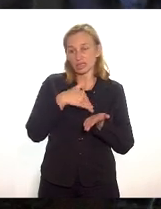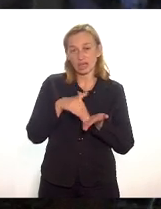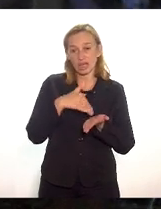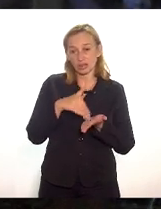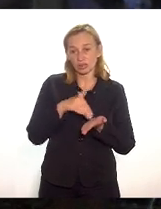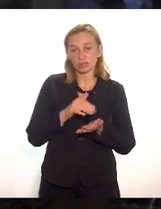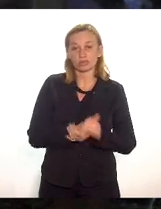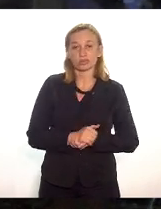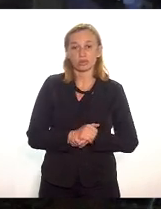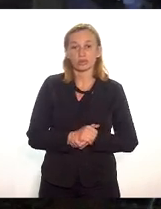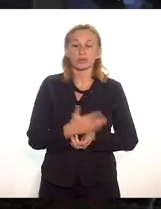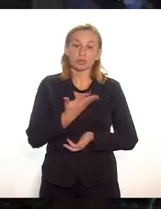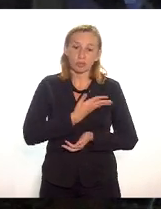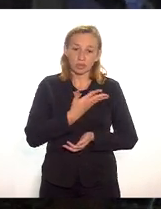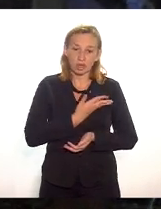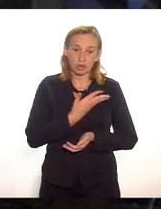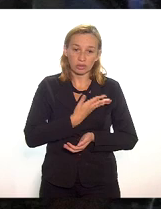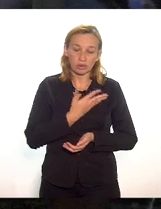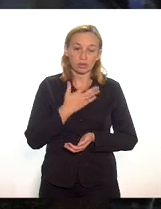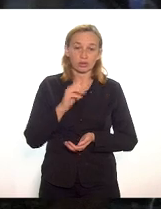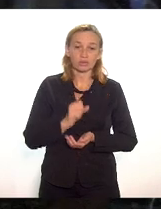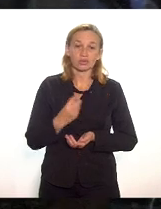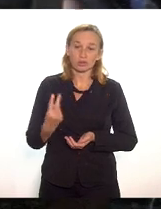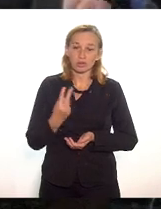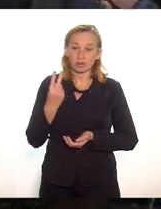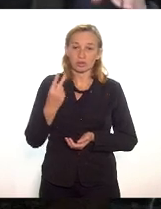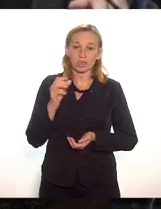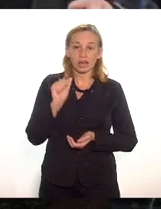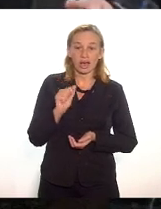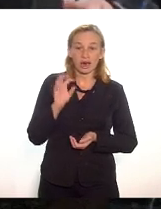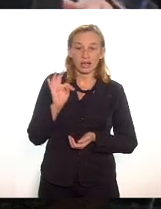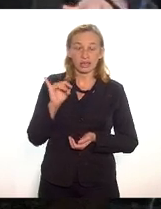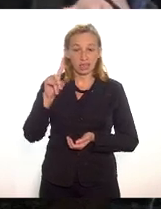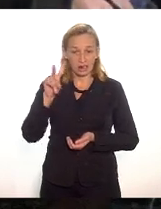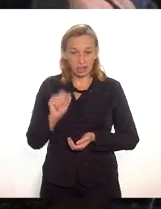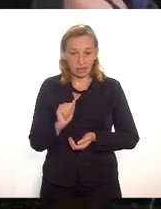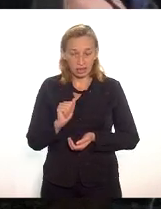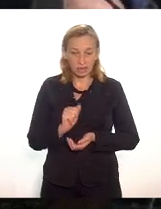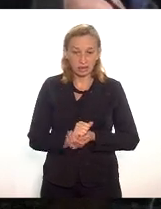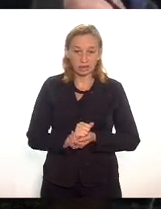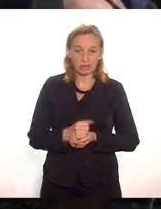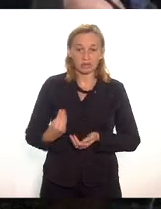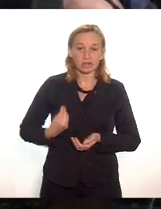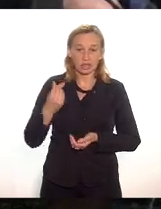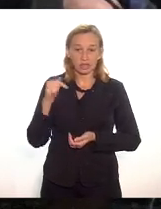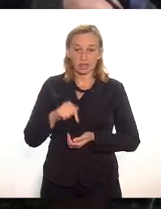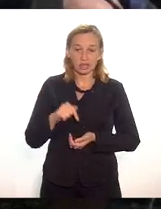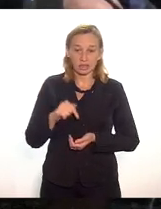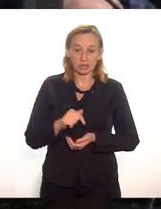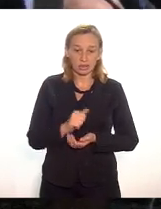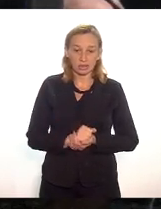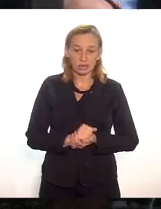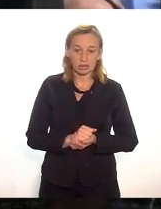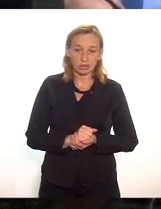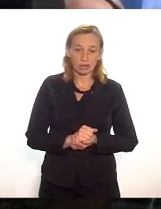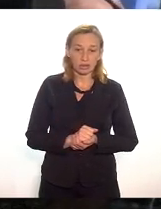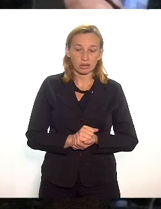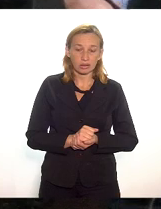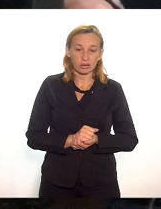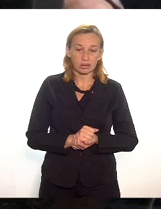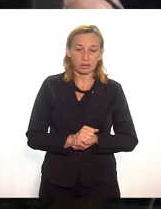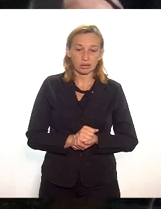O nosso querido companheiro valoroso Átila Nunes está aqui me guarnecendo.